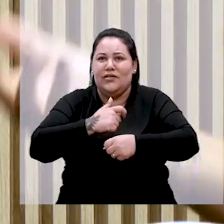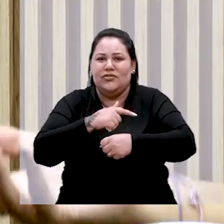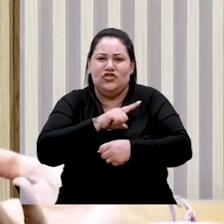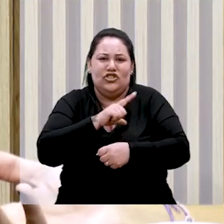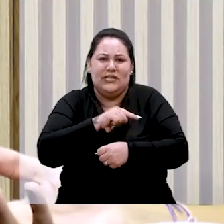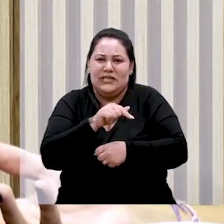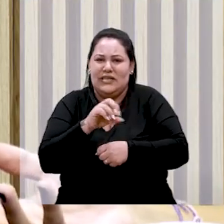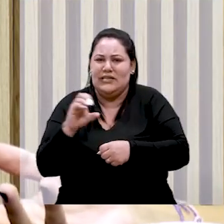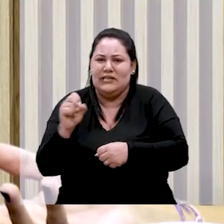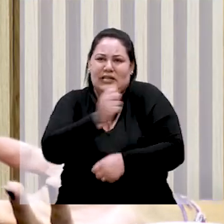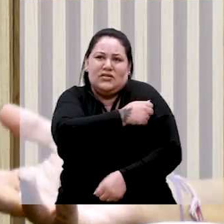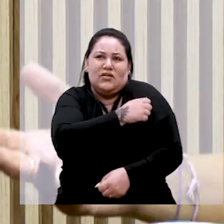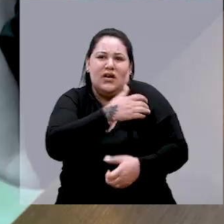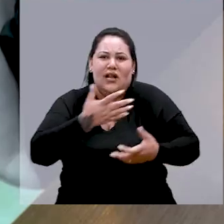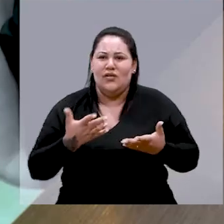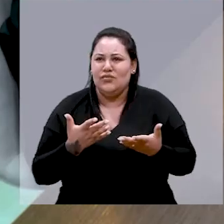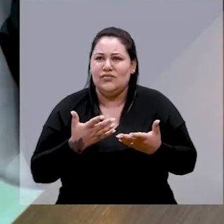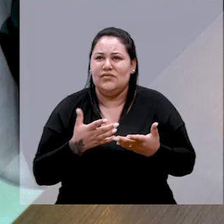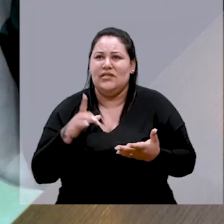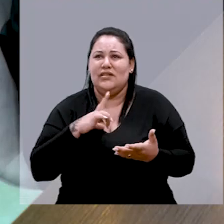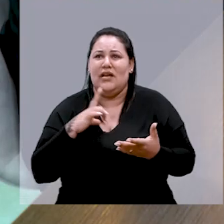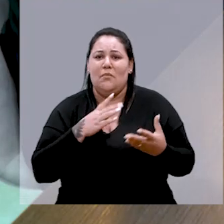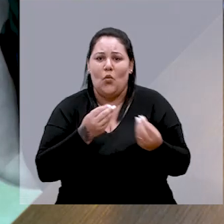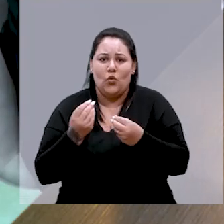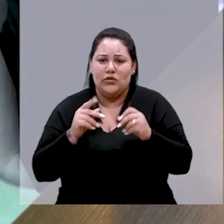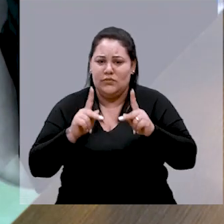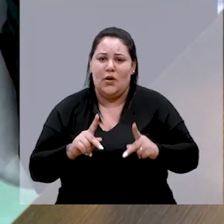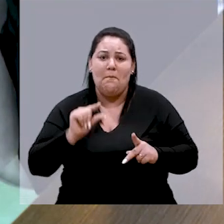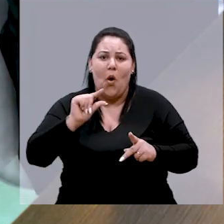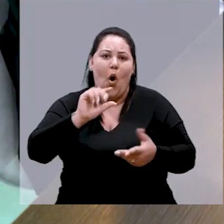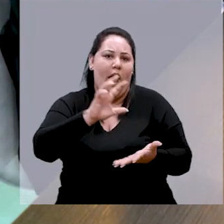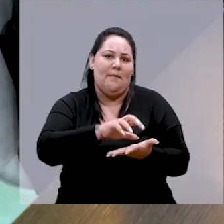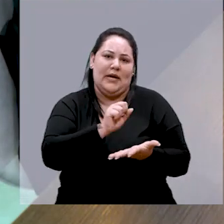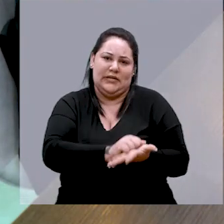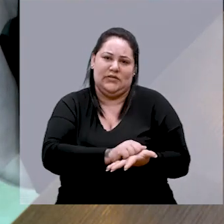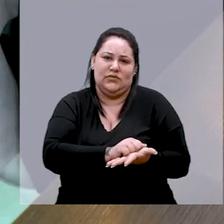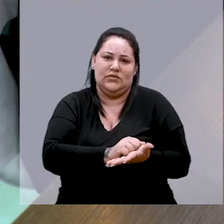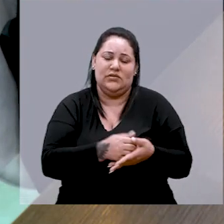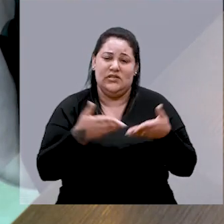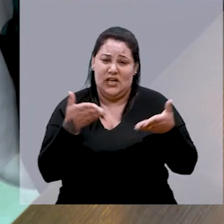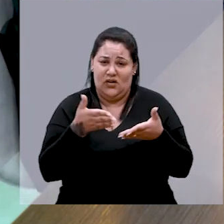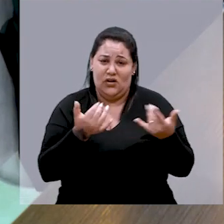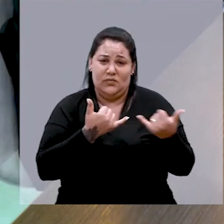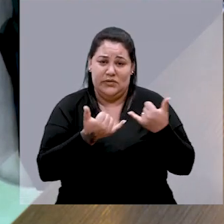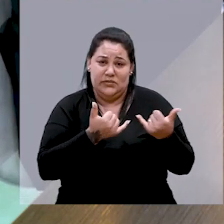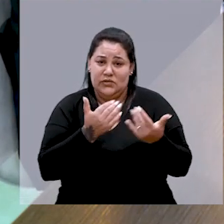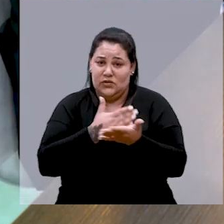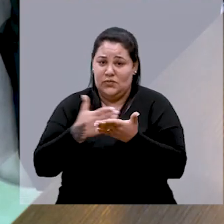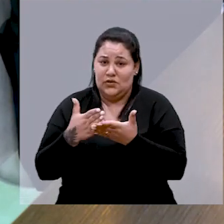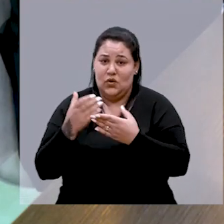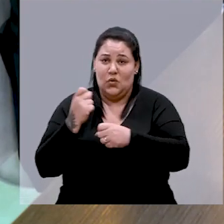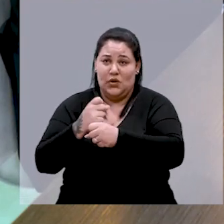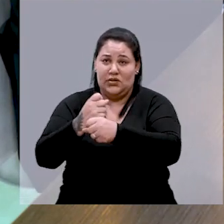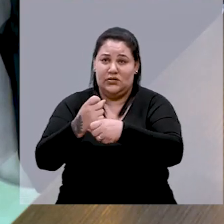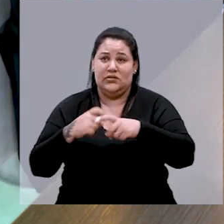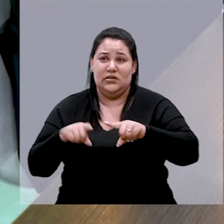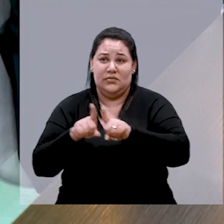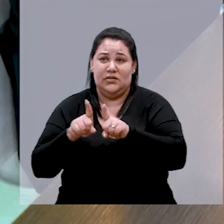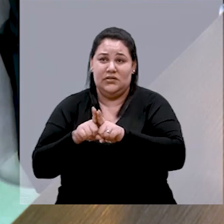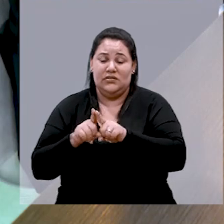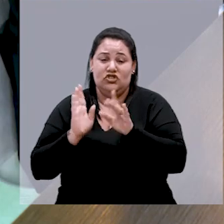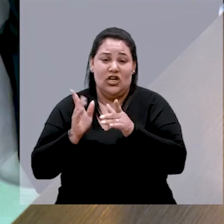para o início desse ano com 700 alunos. Isso e ela eu cabe também ouvi, muita gente. poucas matrículas, né? E agora, por exemplo, desde que começou o ano